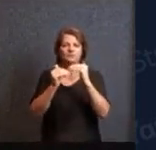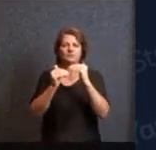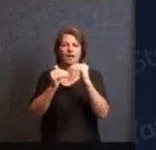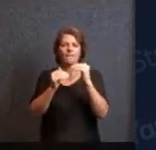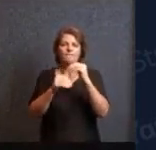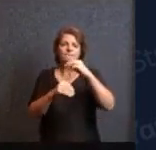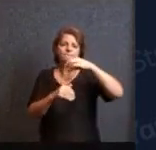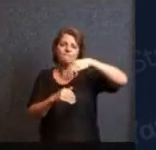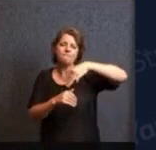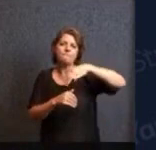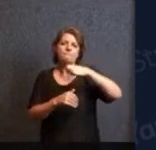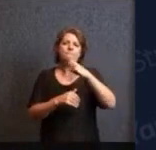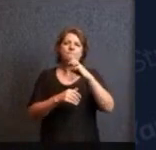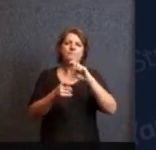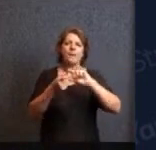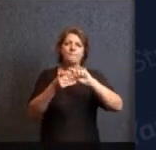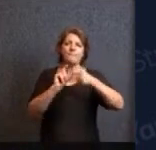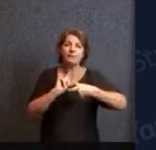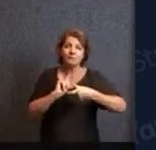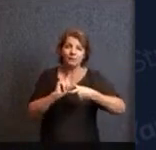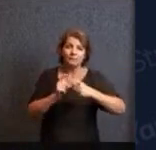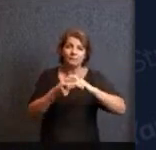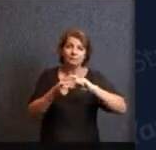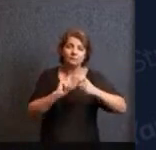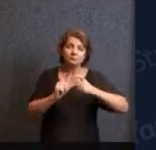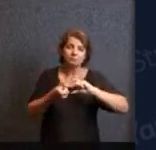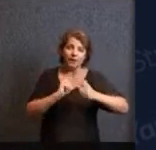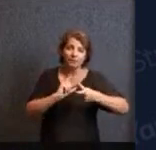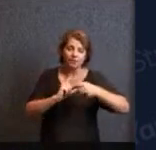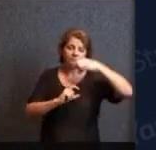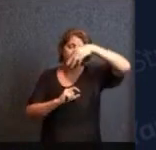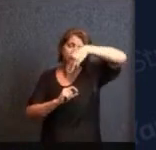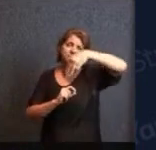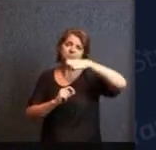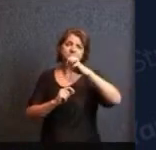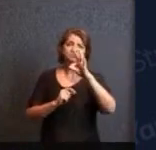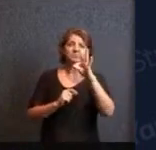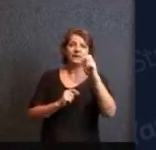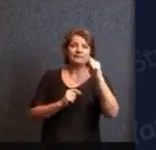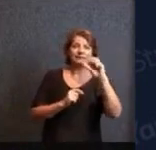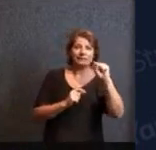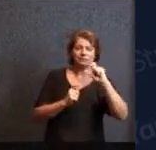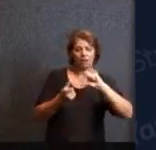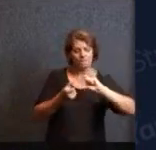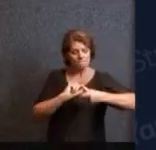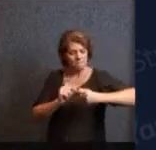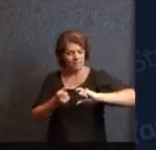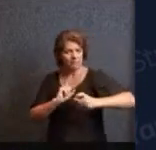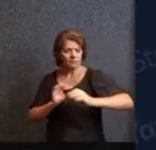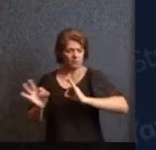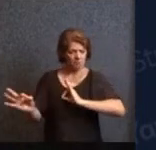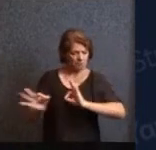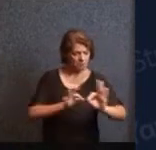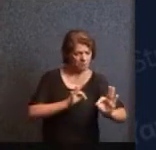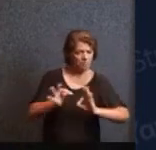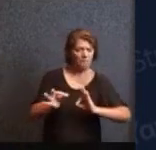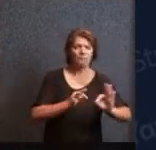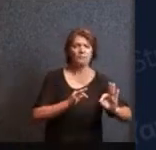metas. A partir do acompanhamento, eu redefino metas.